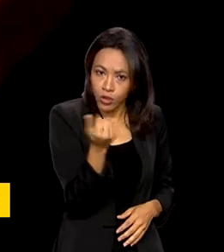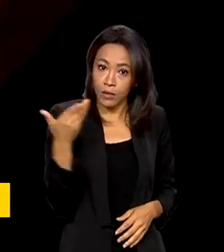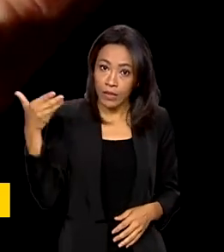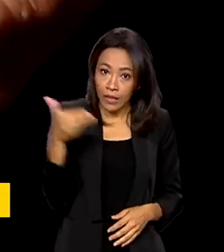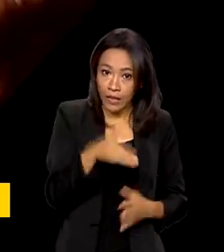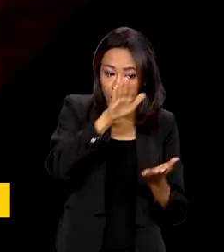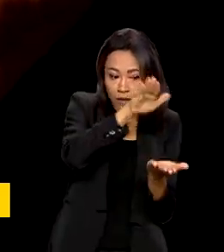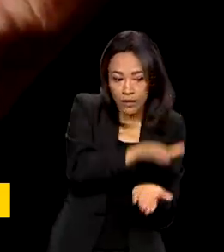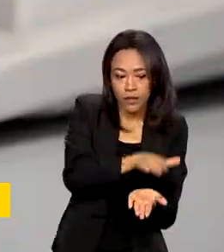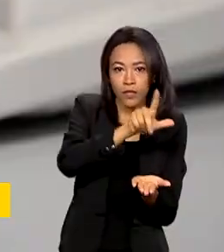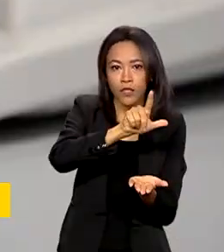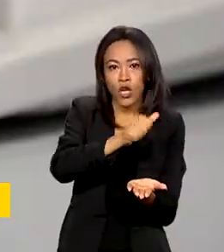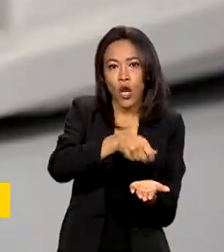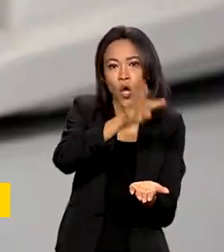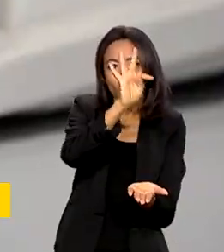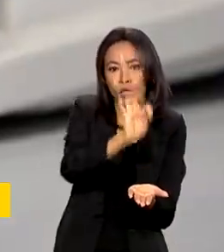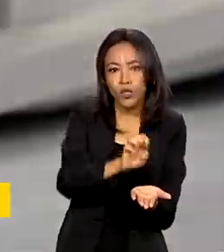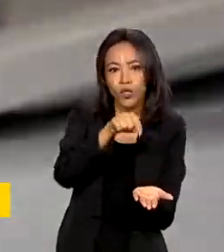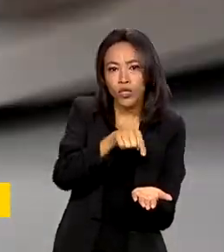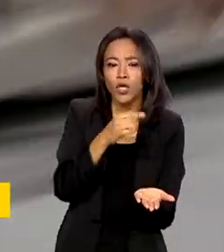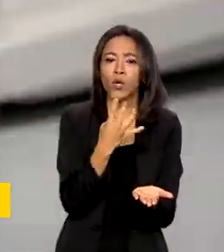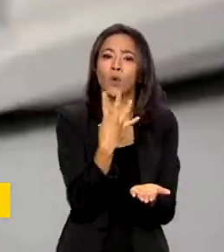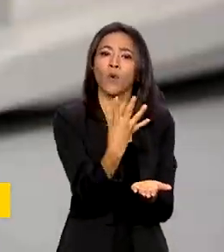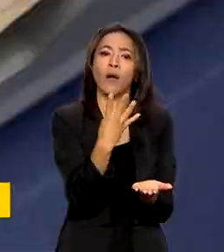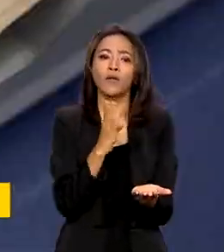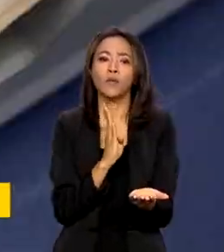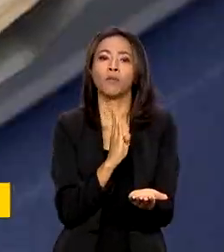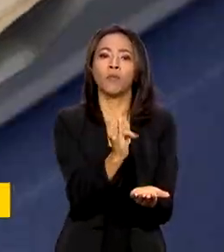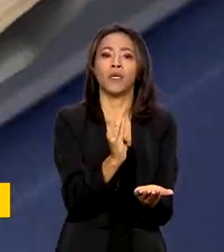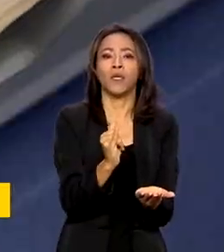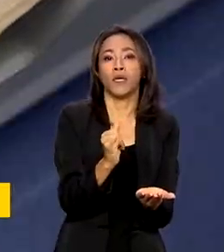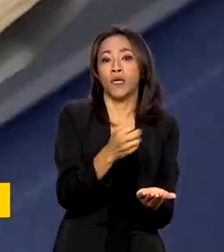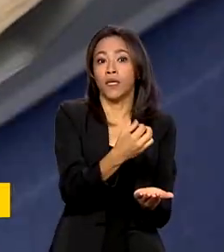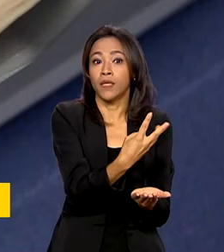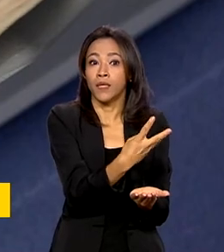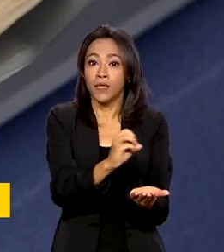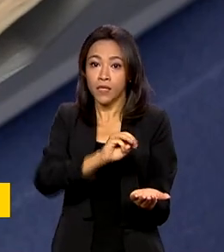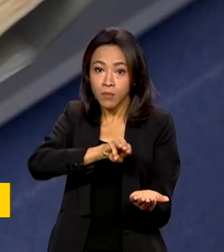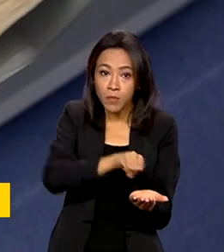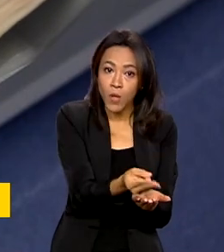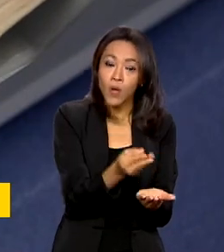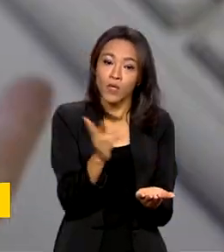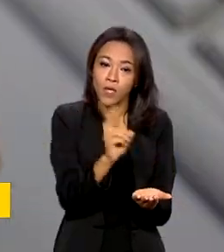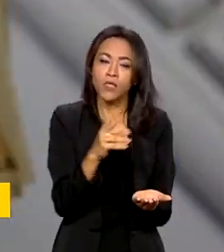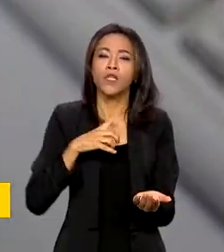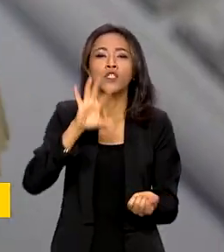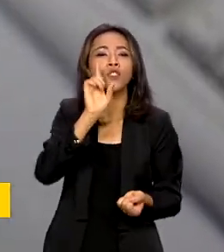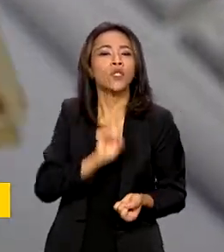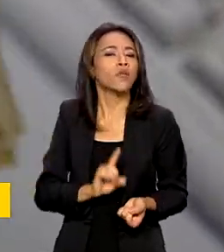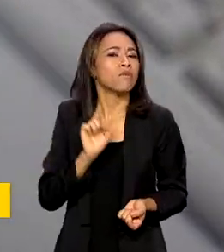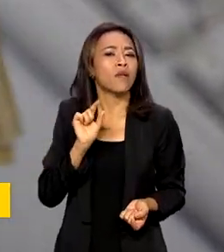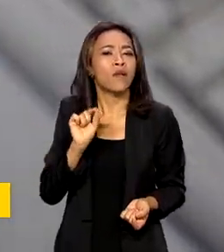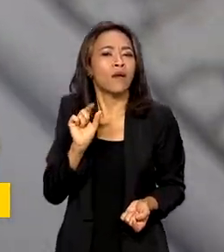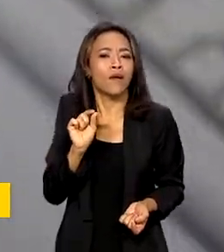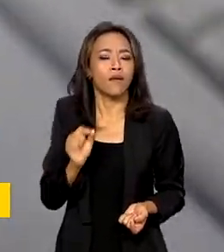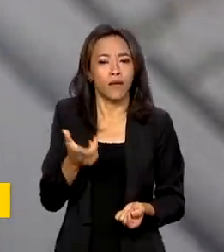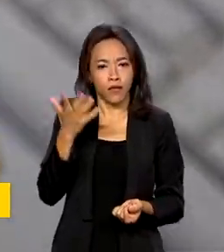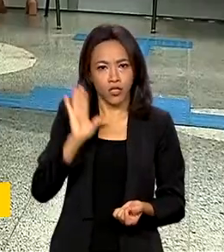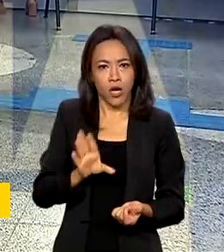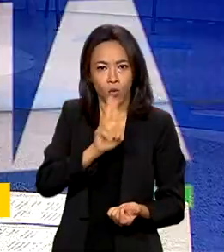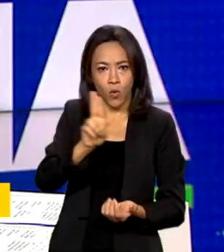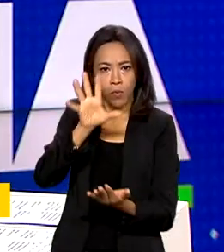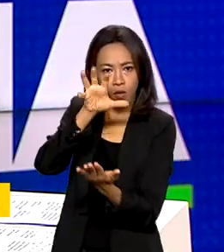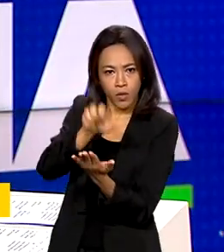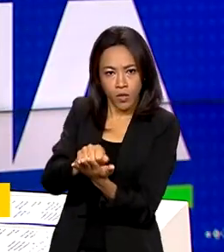serão destinados um total de 4 bilhões e 300 milhões de reais tem direito ao abono trabalhadores cadastrados